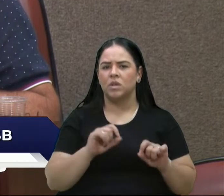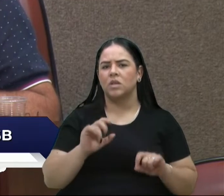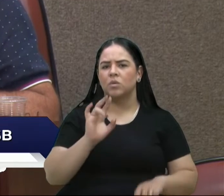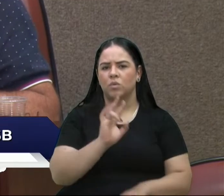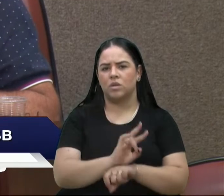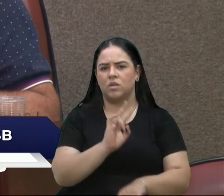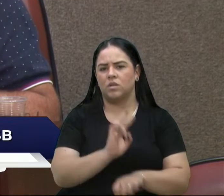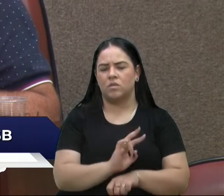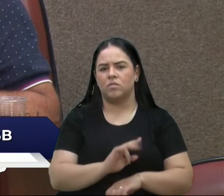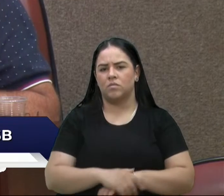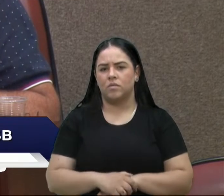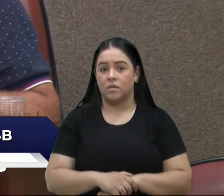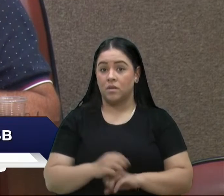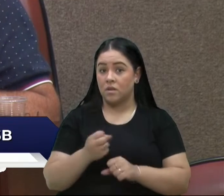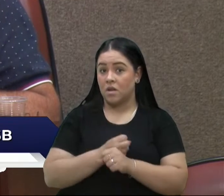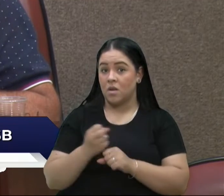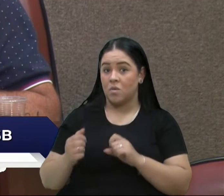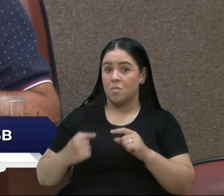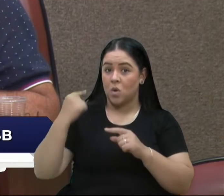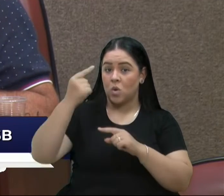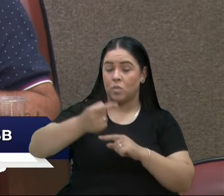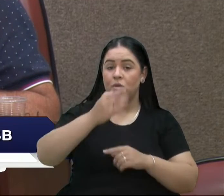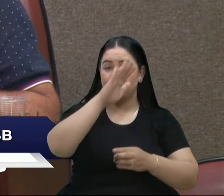cuidando? O ano que vem, um ano eleitoral.